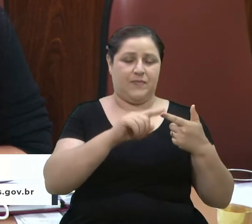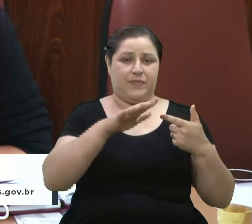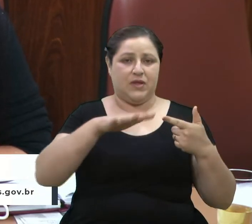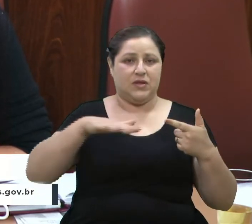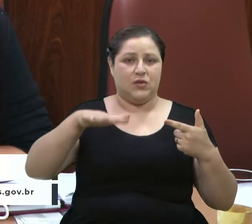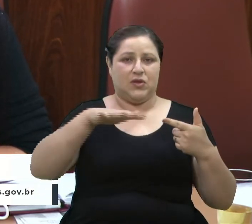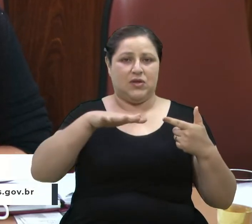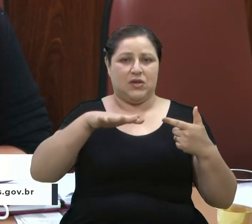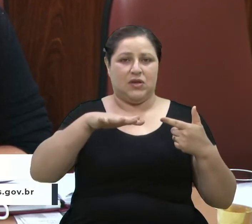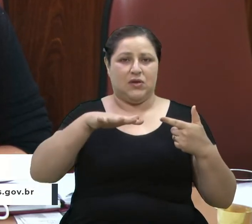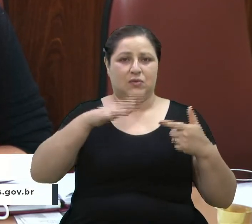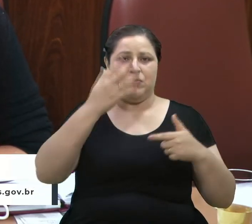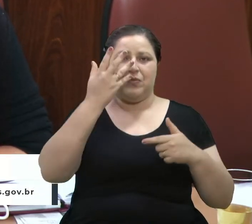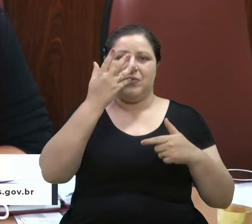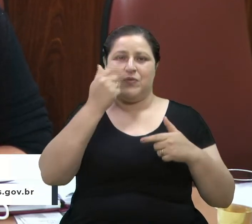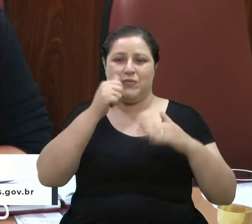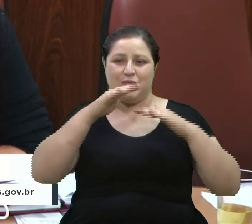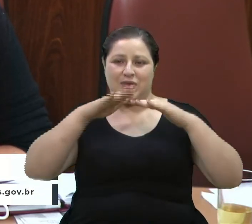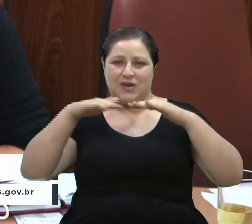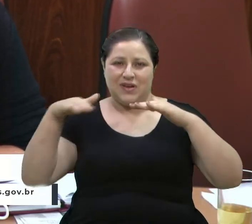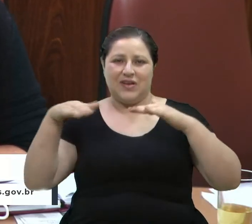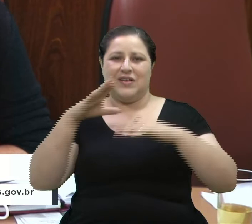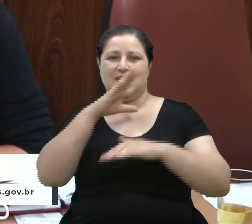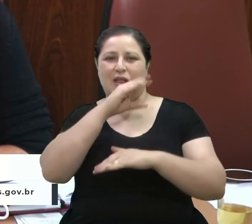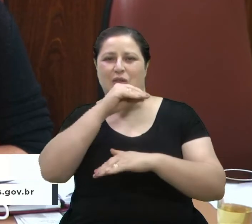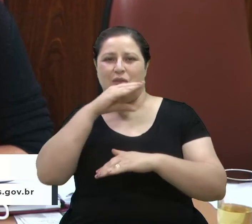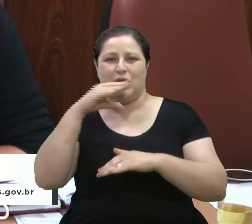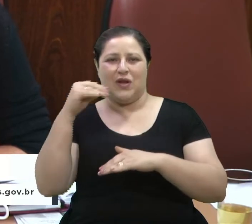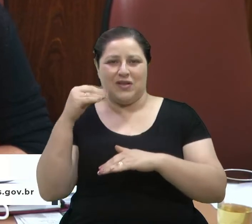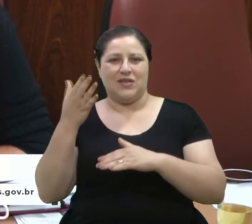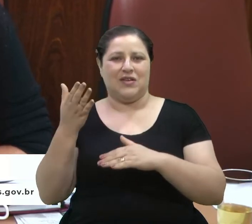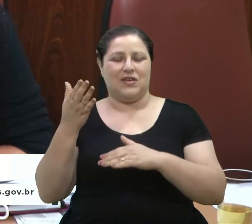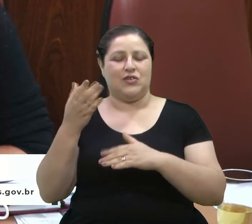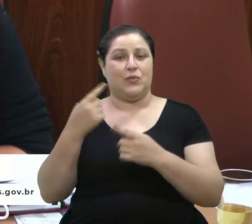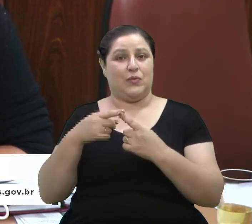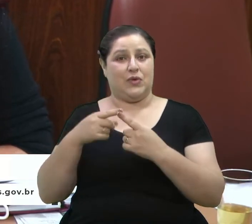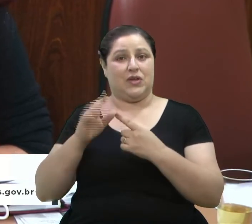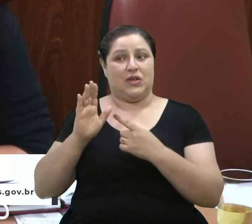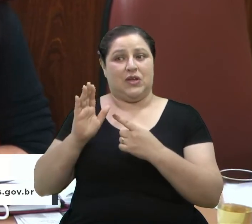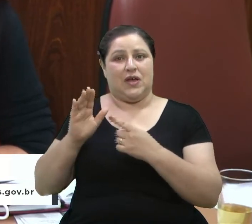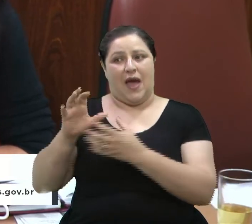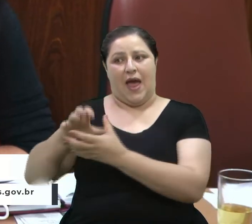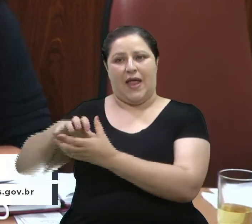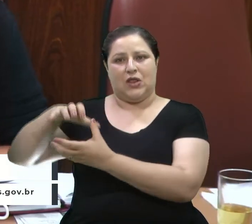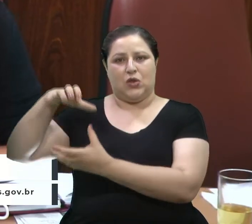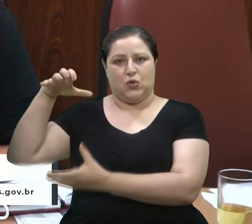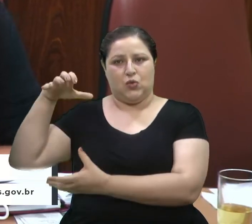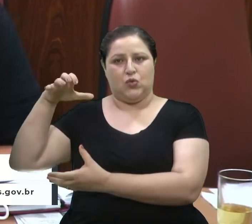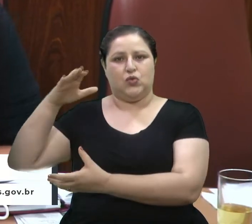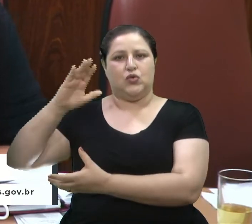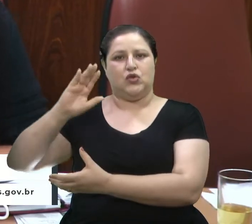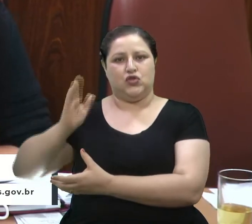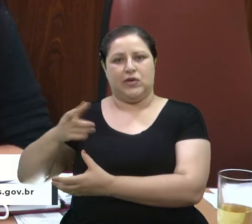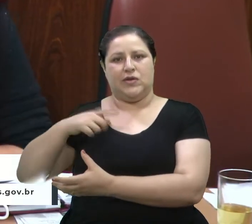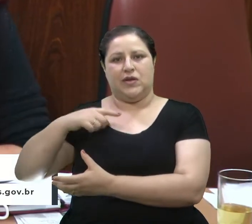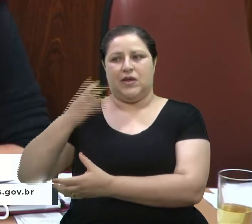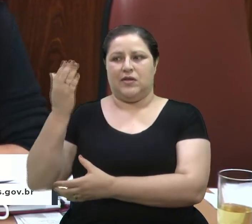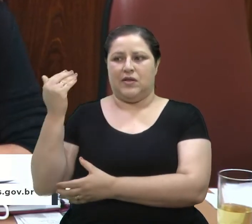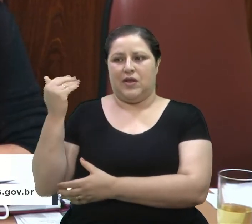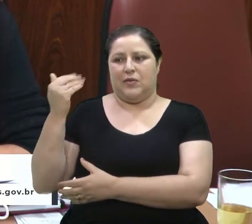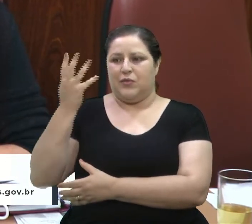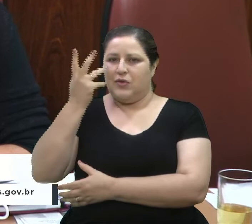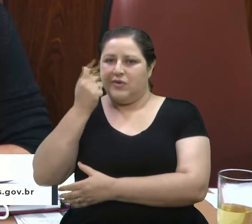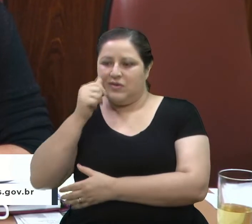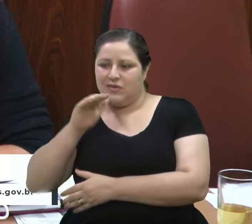dos menores, das crianças, dos adolescentes, porque esses adultos, vereadores, passaram por uma infância nem